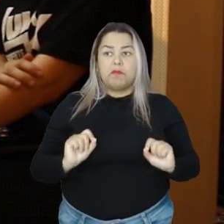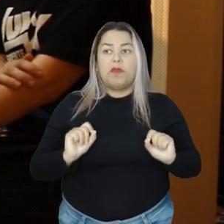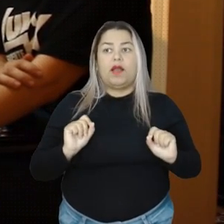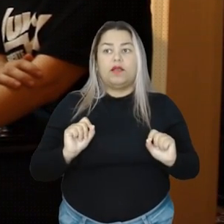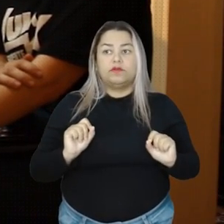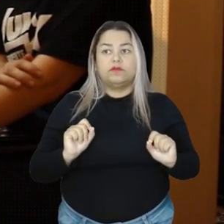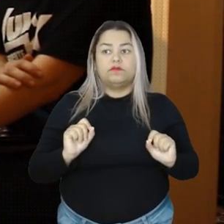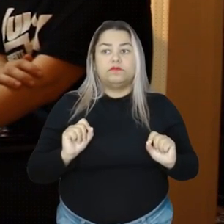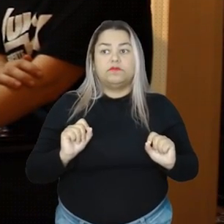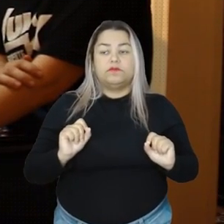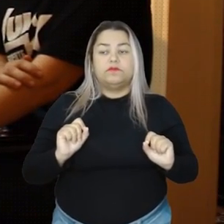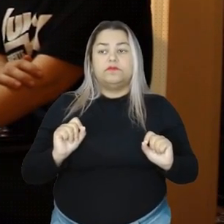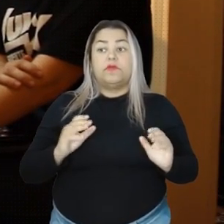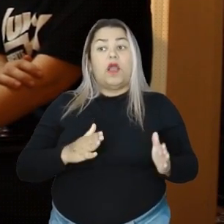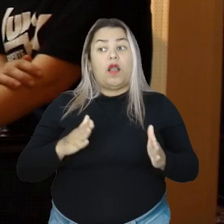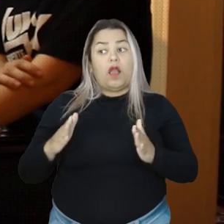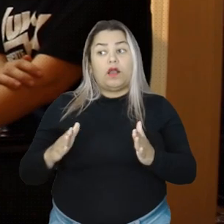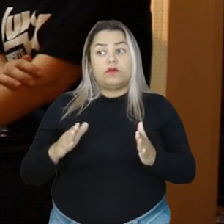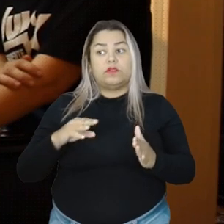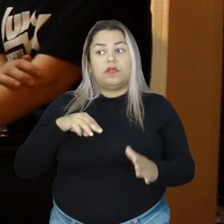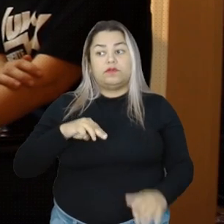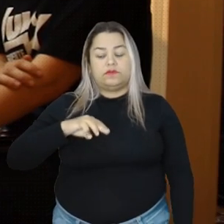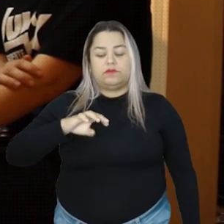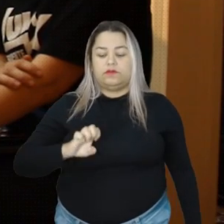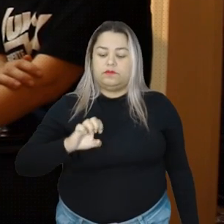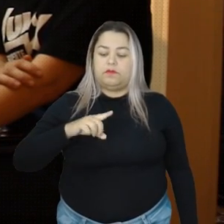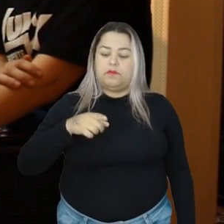a média. Né.